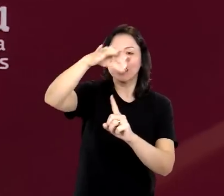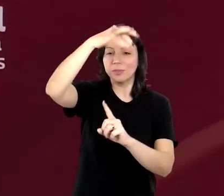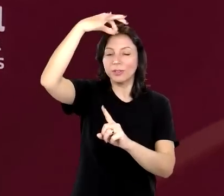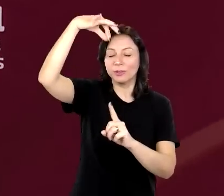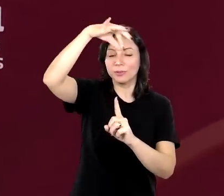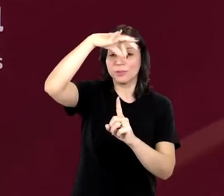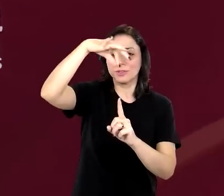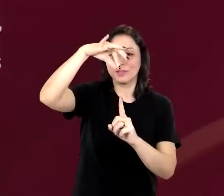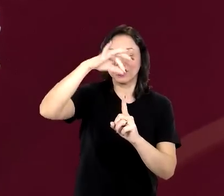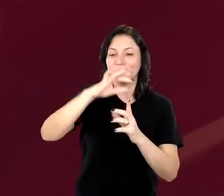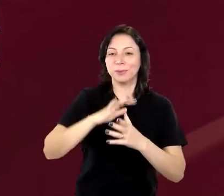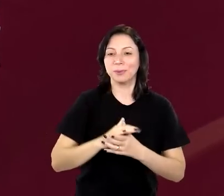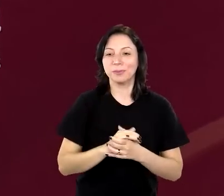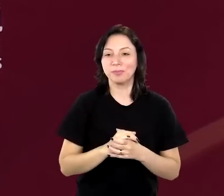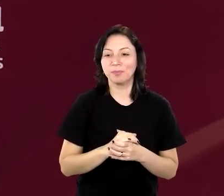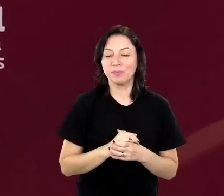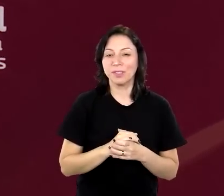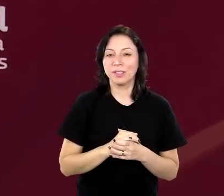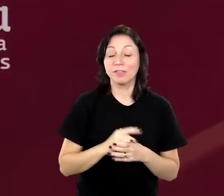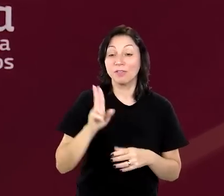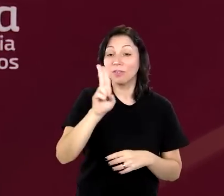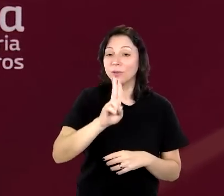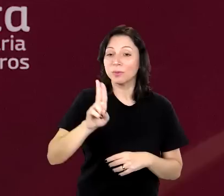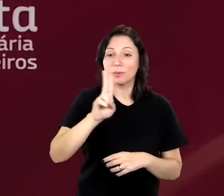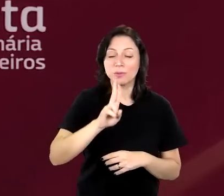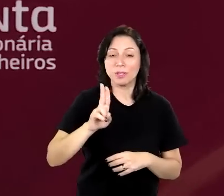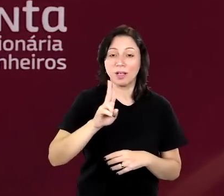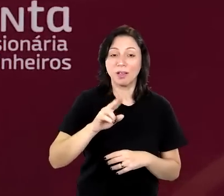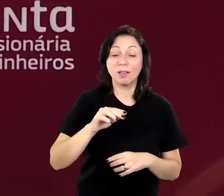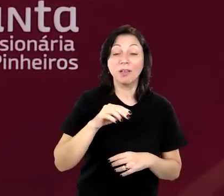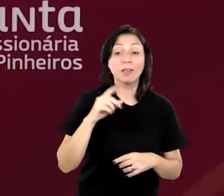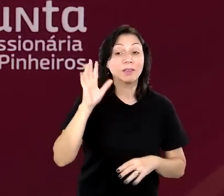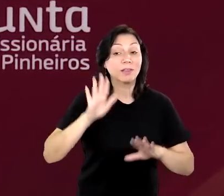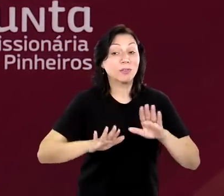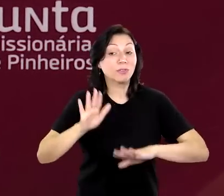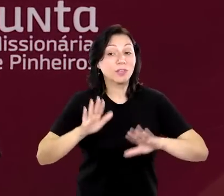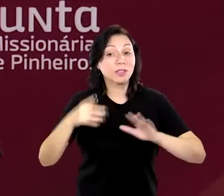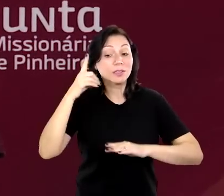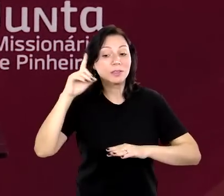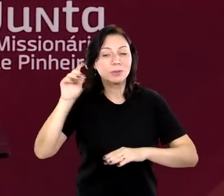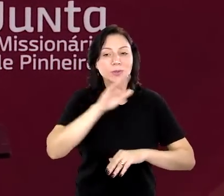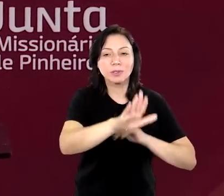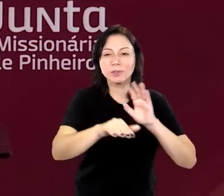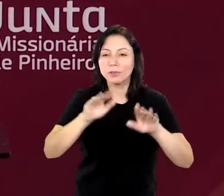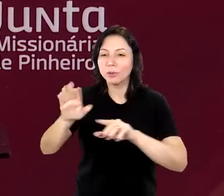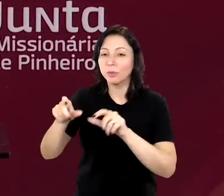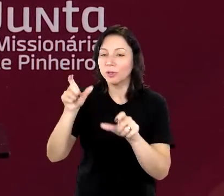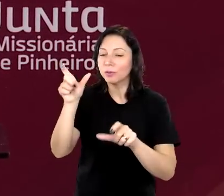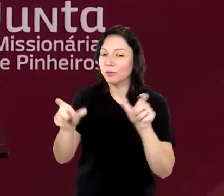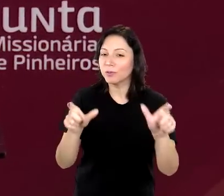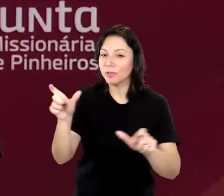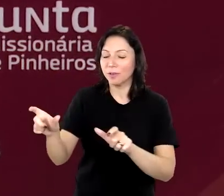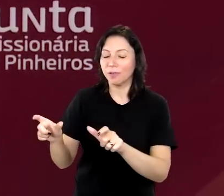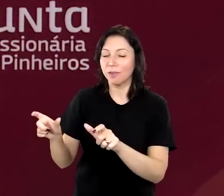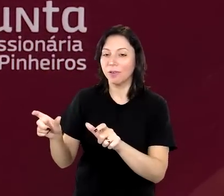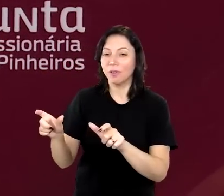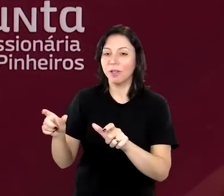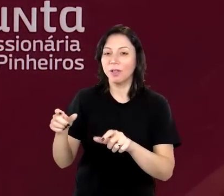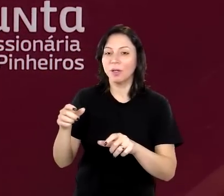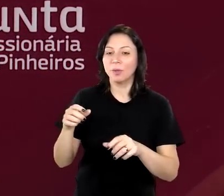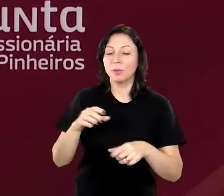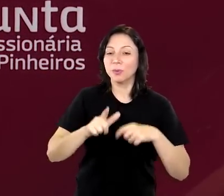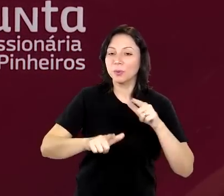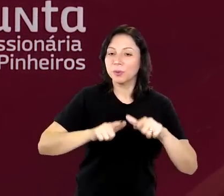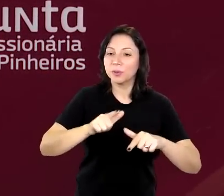nisso? Que Deus está chamando você para a obra missionária, que Deus está chamando você para fazer uma obra